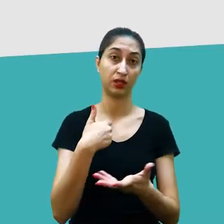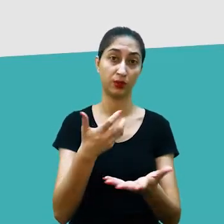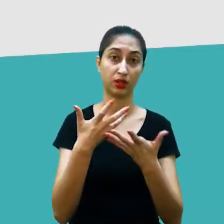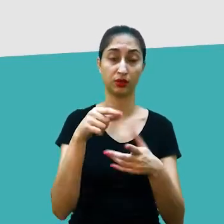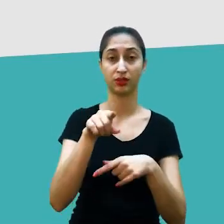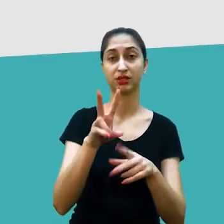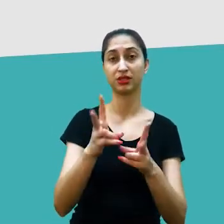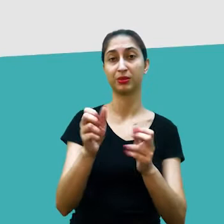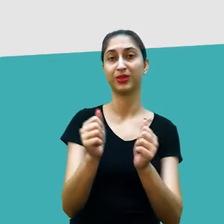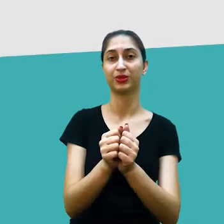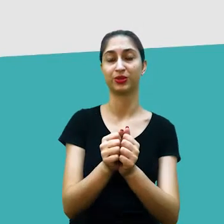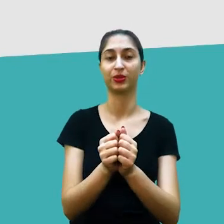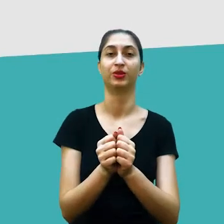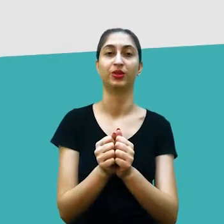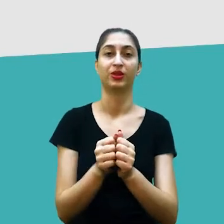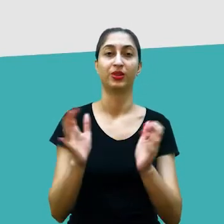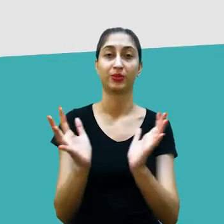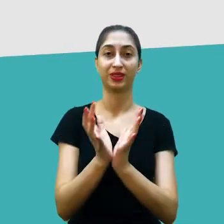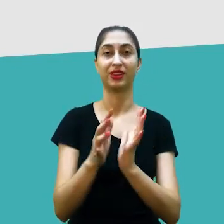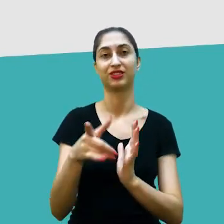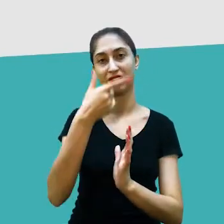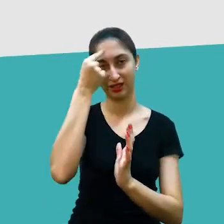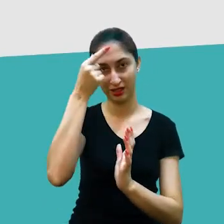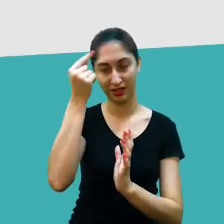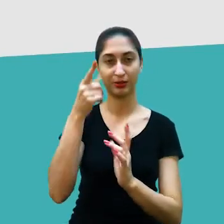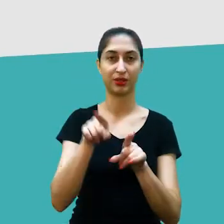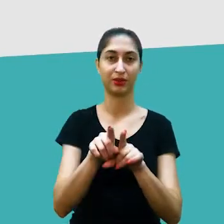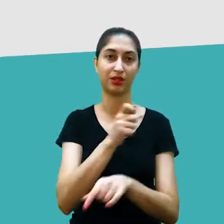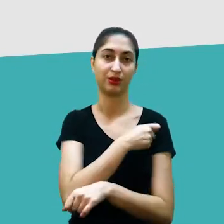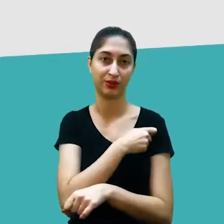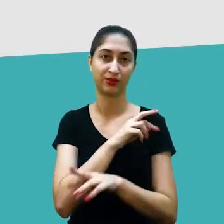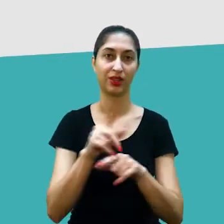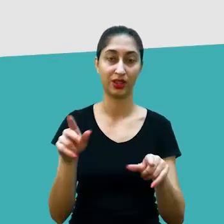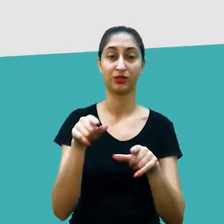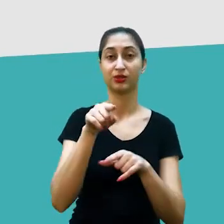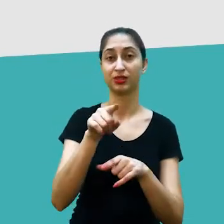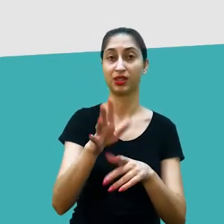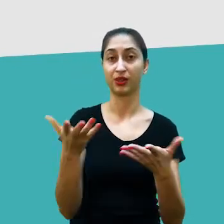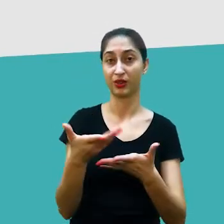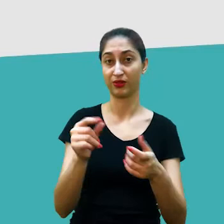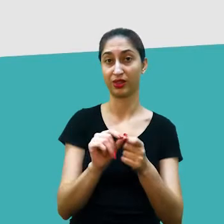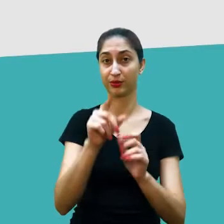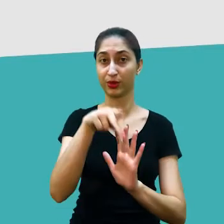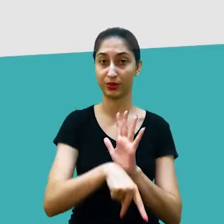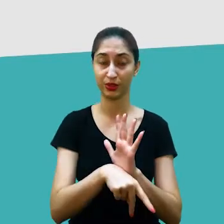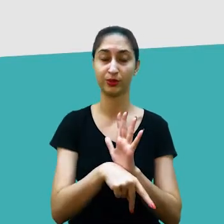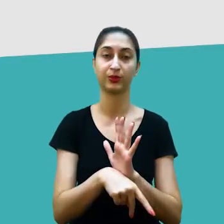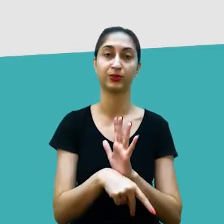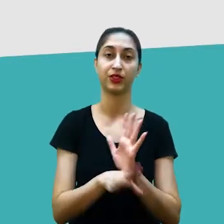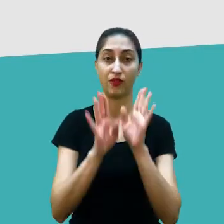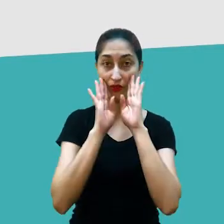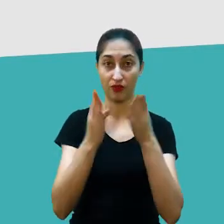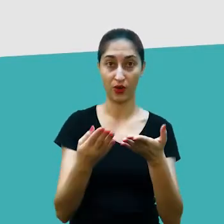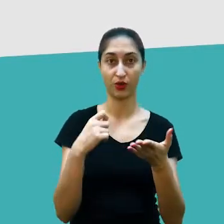sempre muito próximo, né, da comunidade acadêmica, dos estudantes. Você está fazendo agora um projeto que é